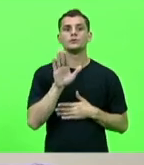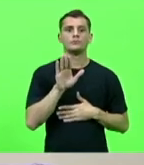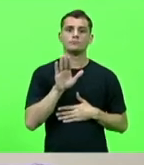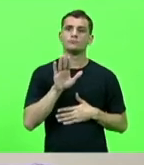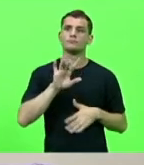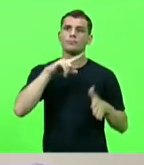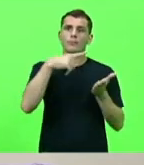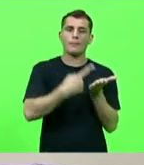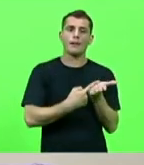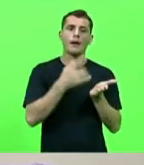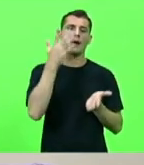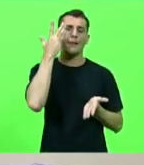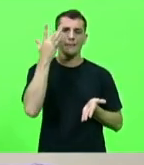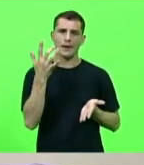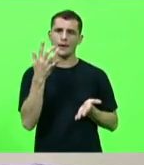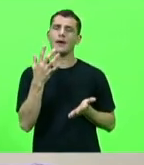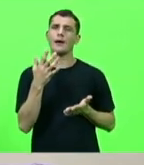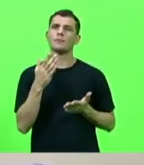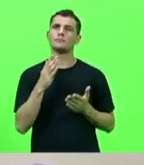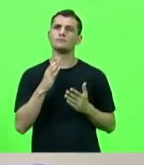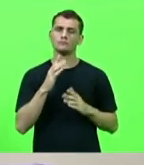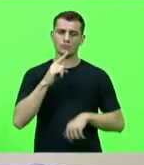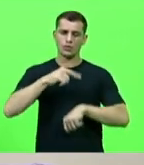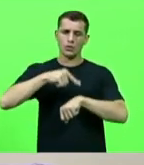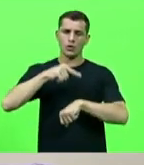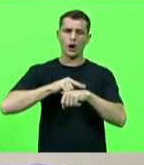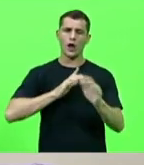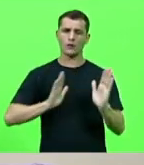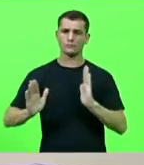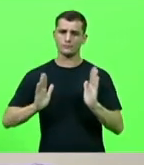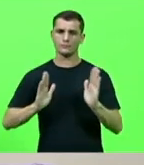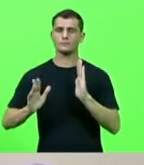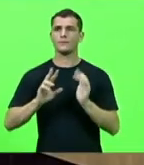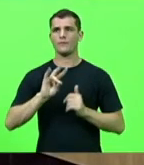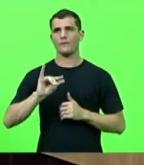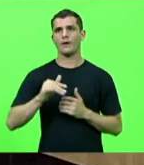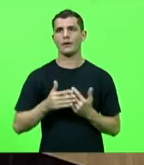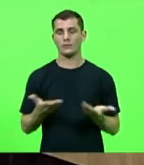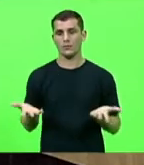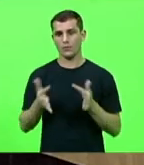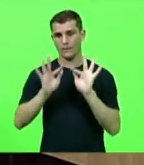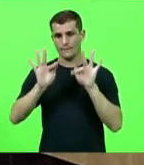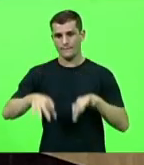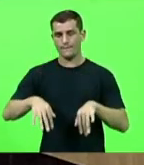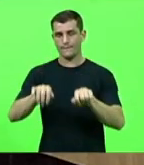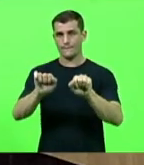horário regimental. Está encerrada a sessão. Obrigado.